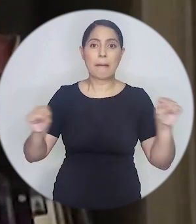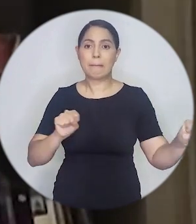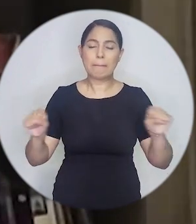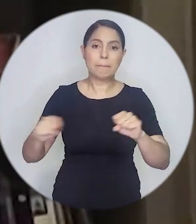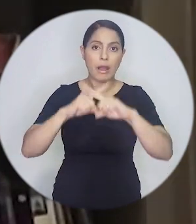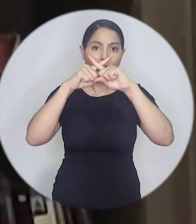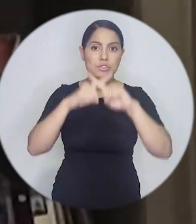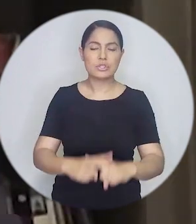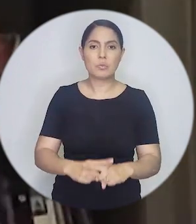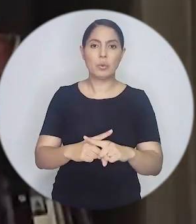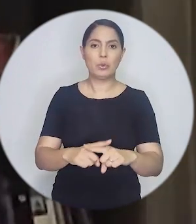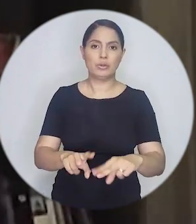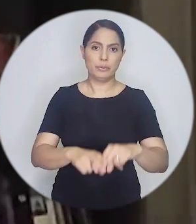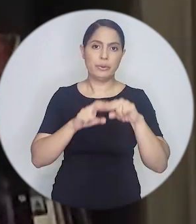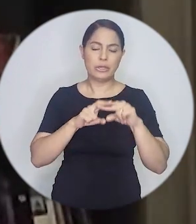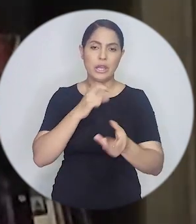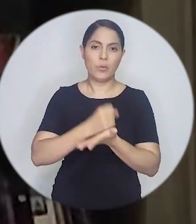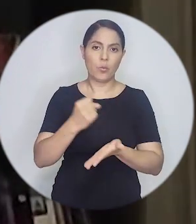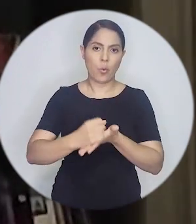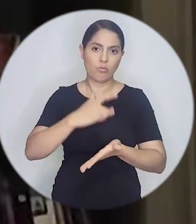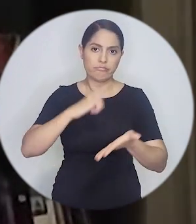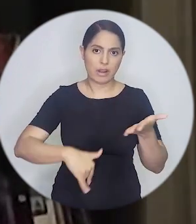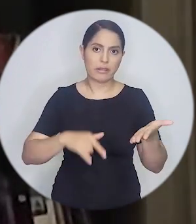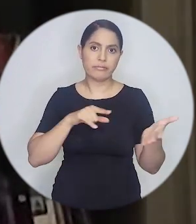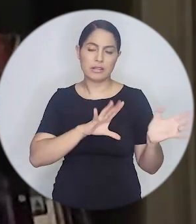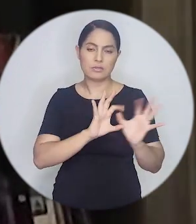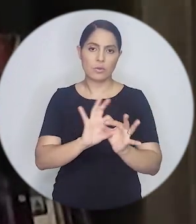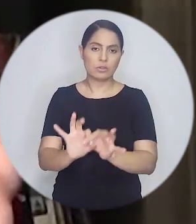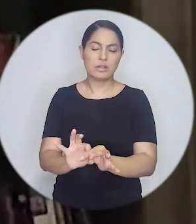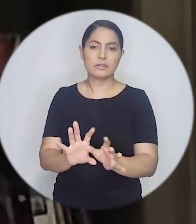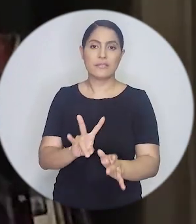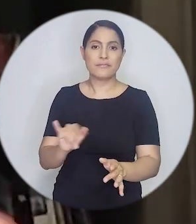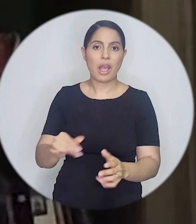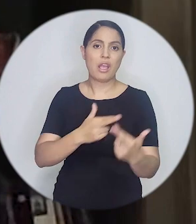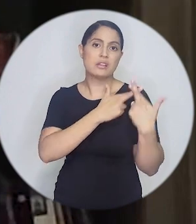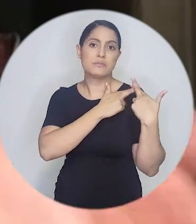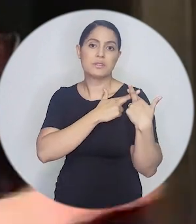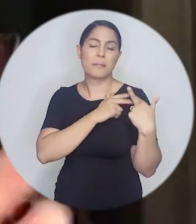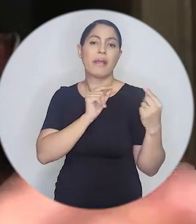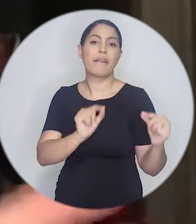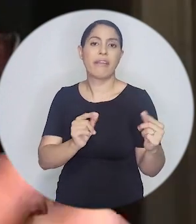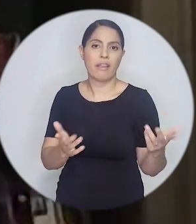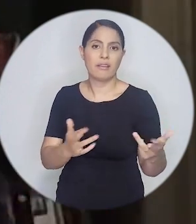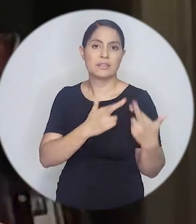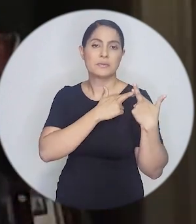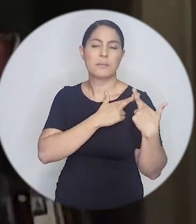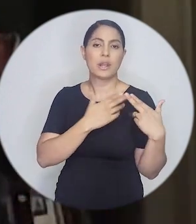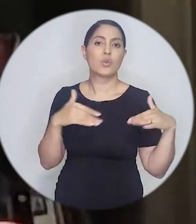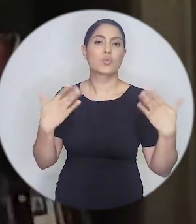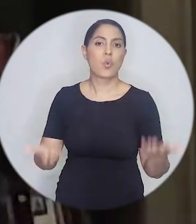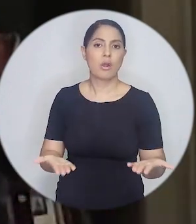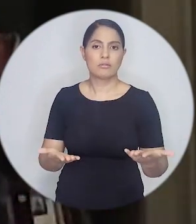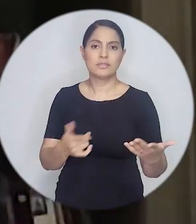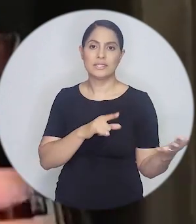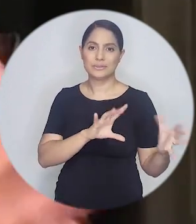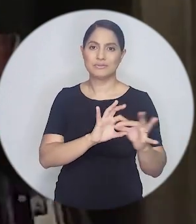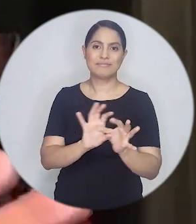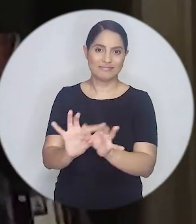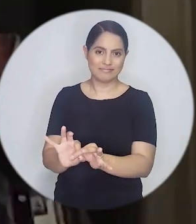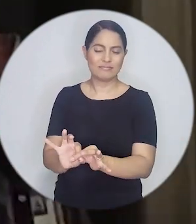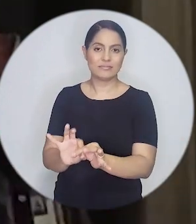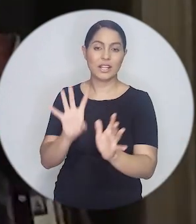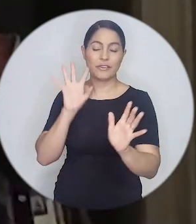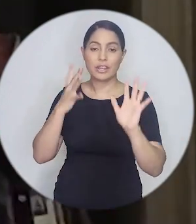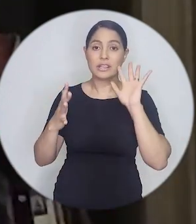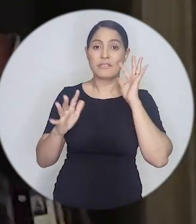Das disputas que podem surgir durante a execução do contrato com relação à alocação de responsabilidade sobre as consequências